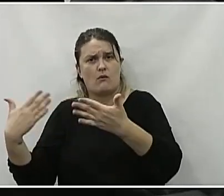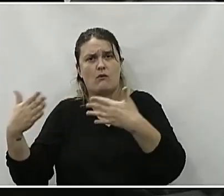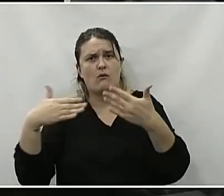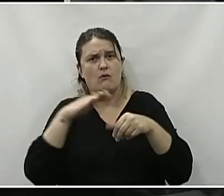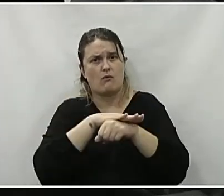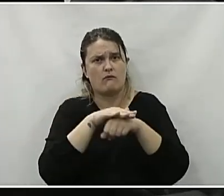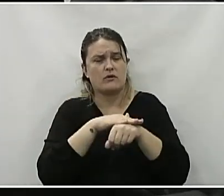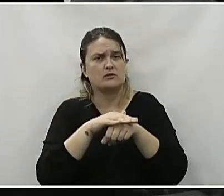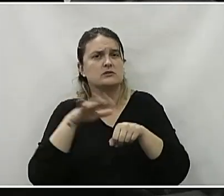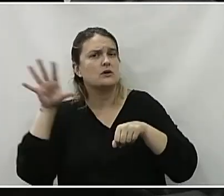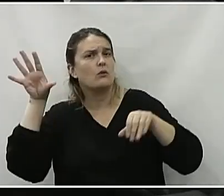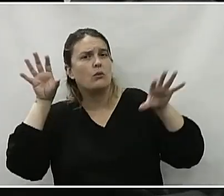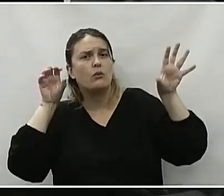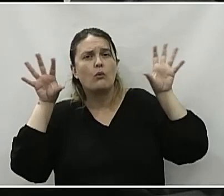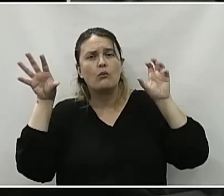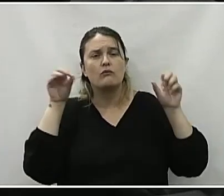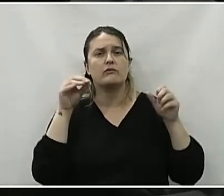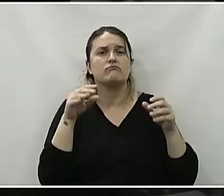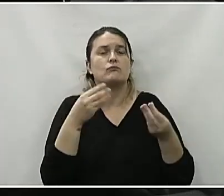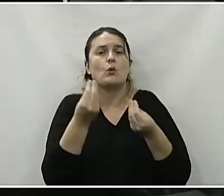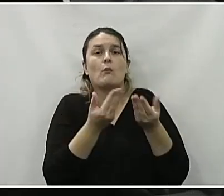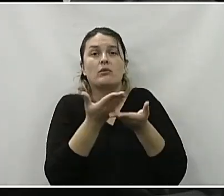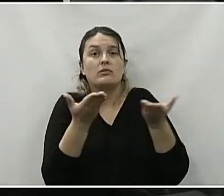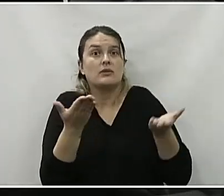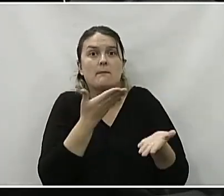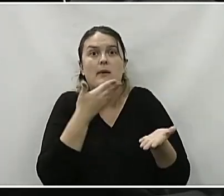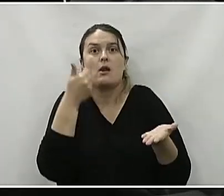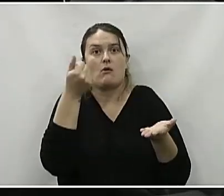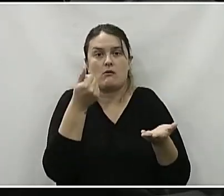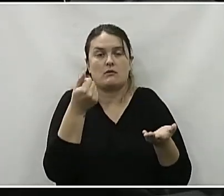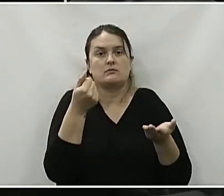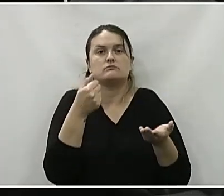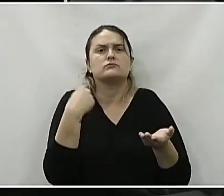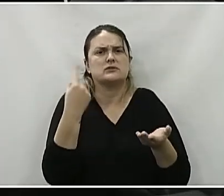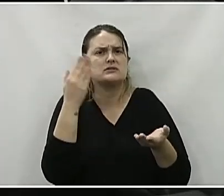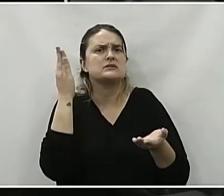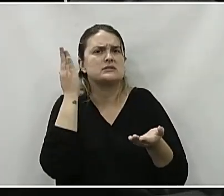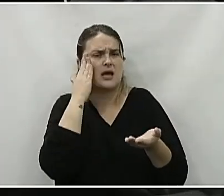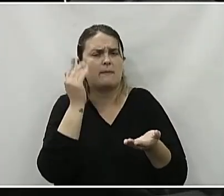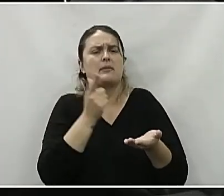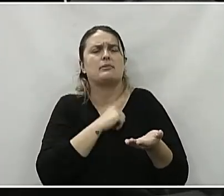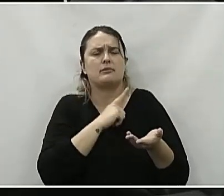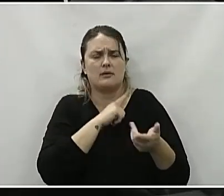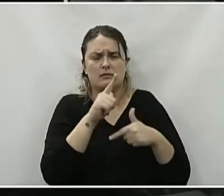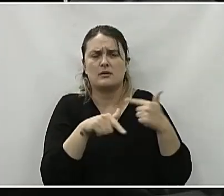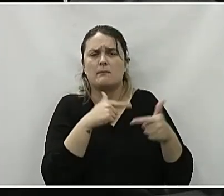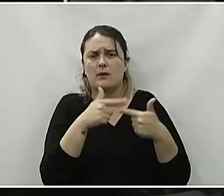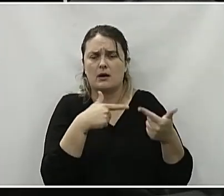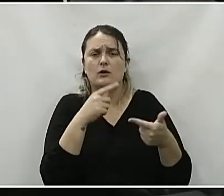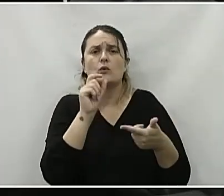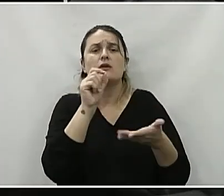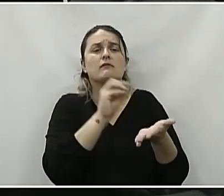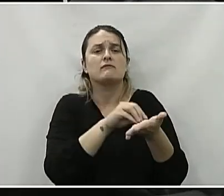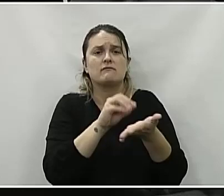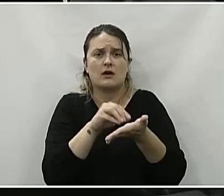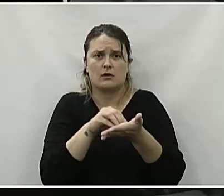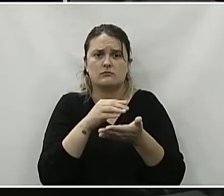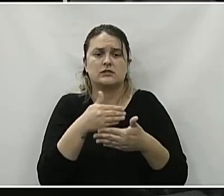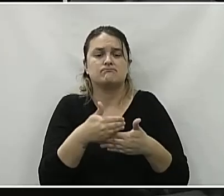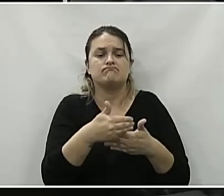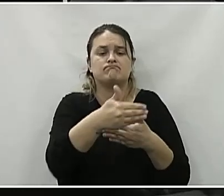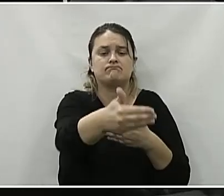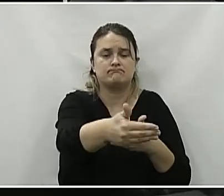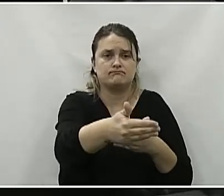e ouvindo a população, atender da melhor maneira possível. Sabemos que temos muito trabalho ainda a ser feito nesse mandato e